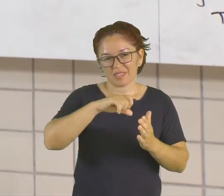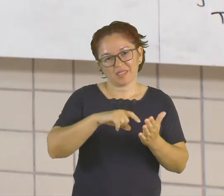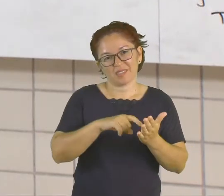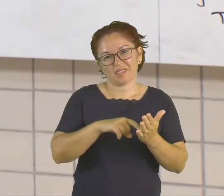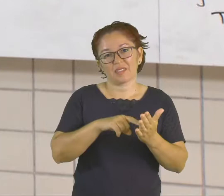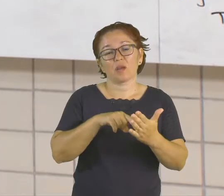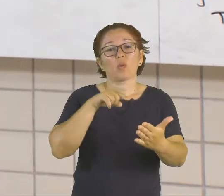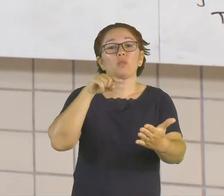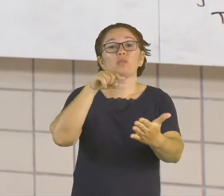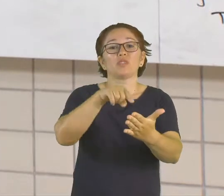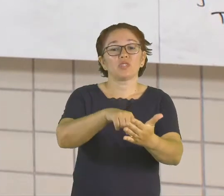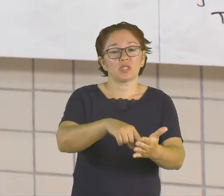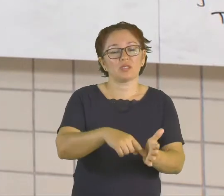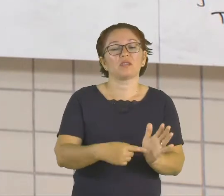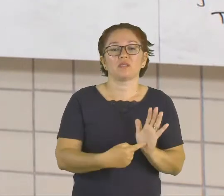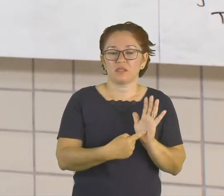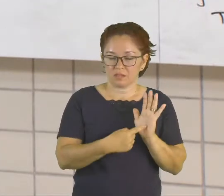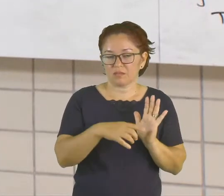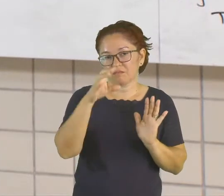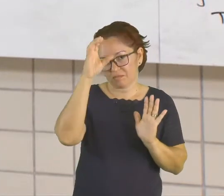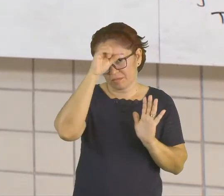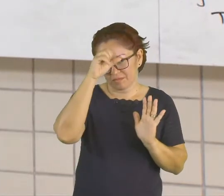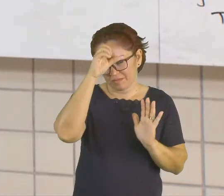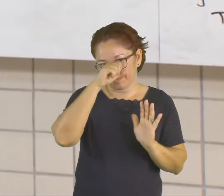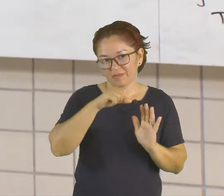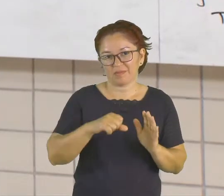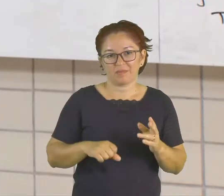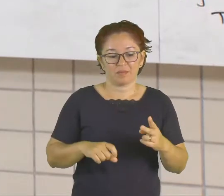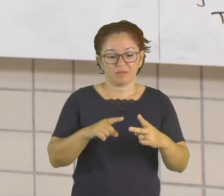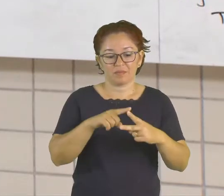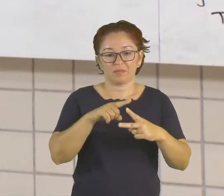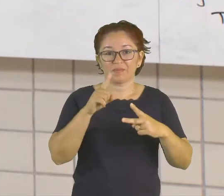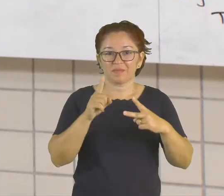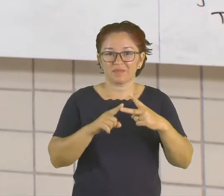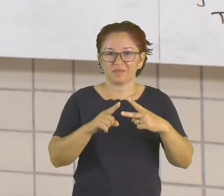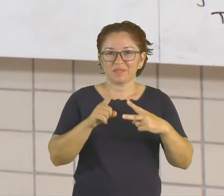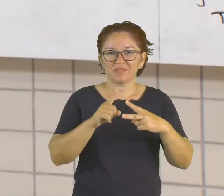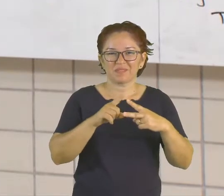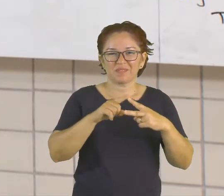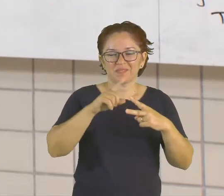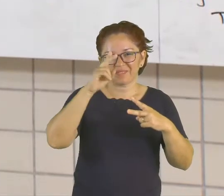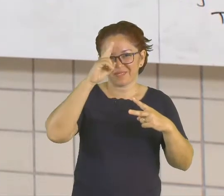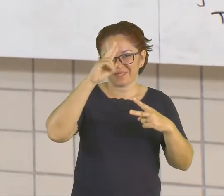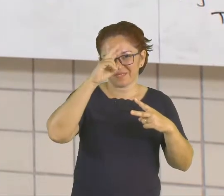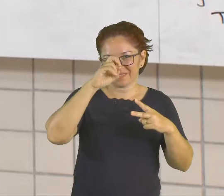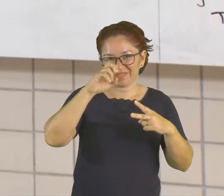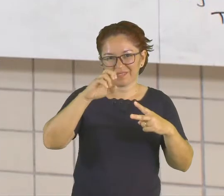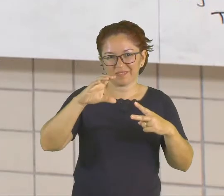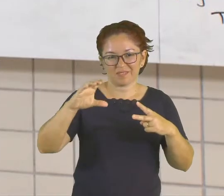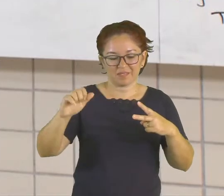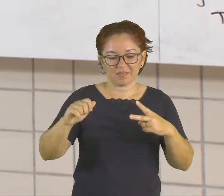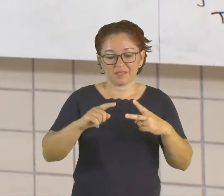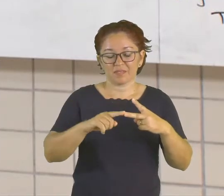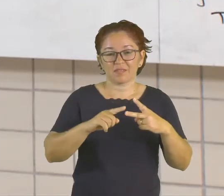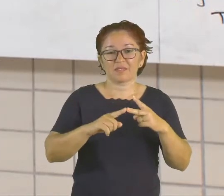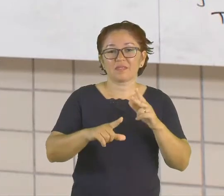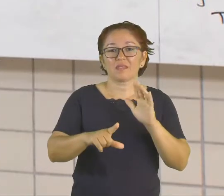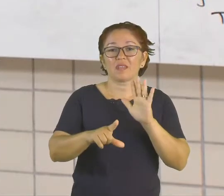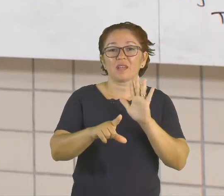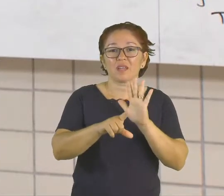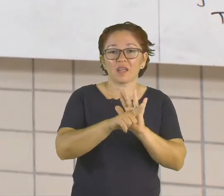Nós lemos 2 textos normativos, um sobre o ECA e o outro sobre a Lei Maria da